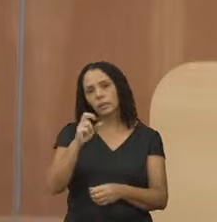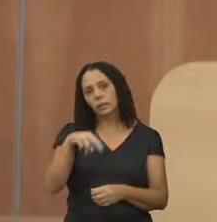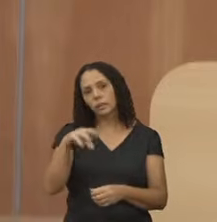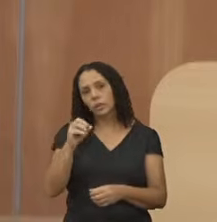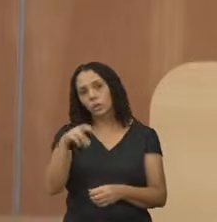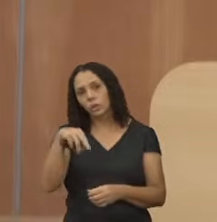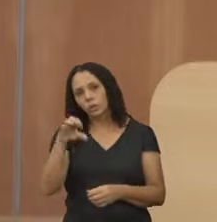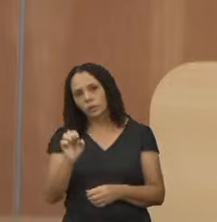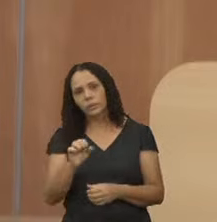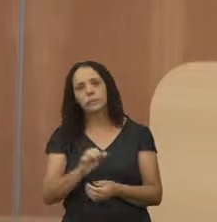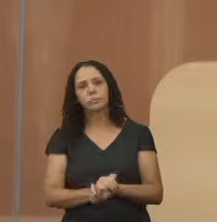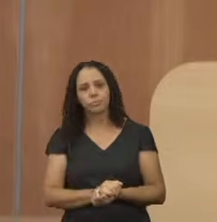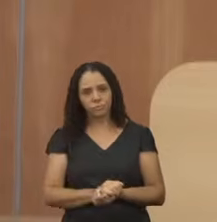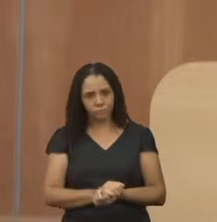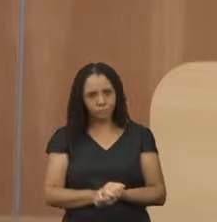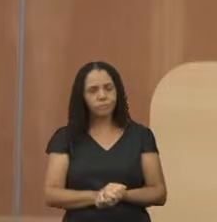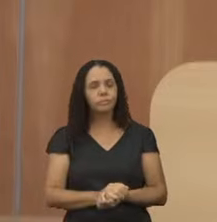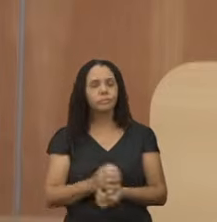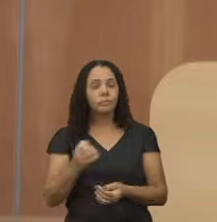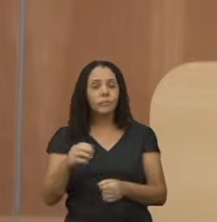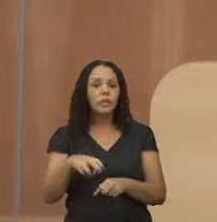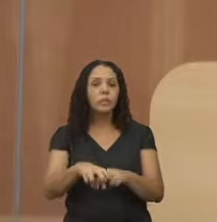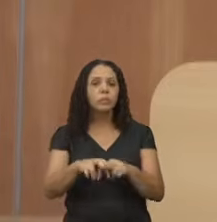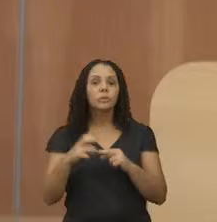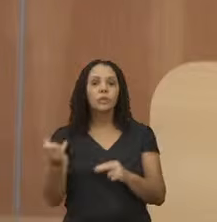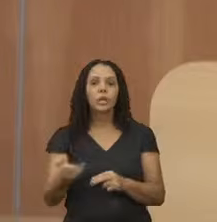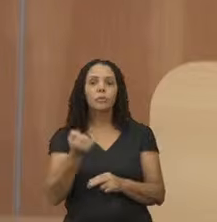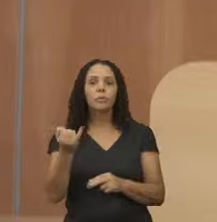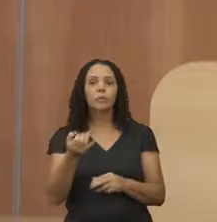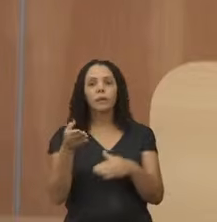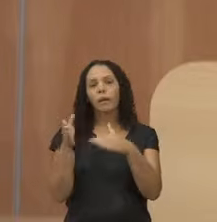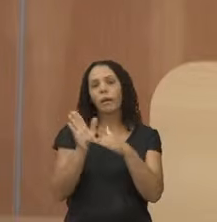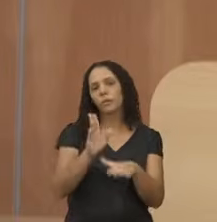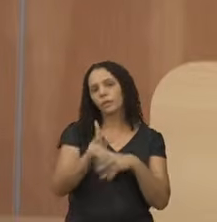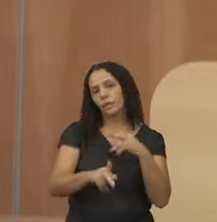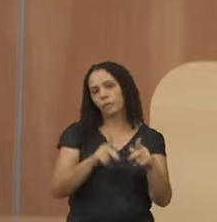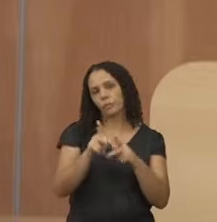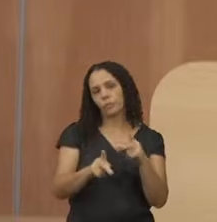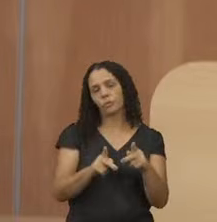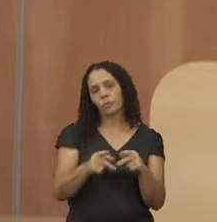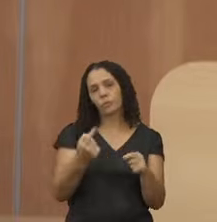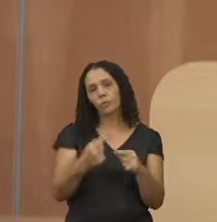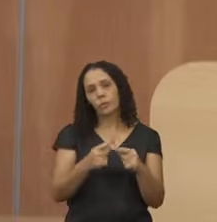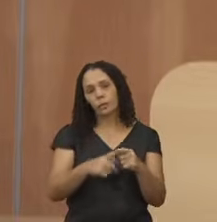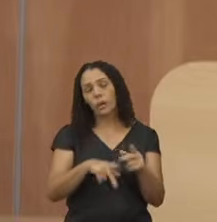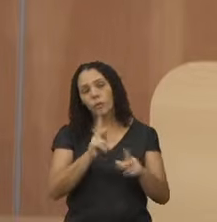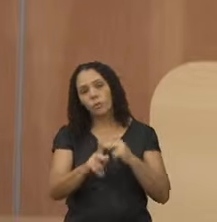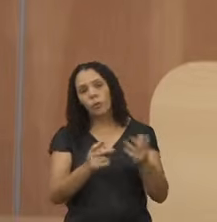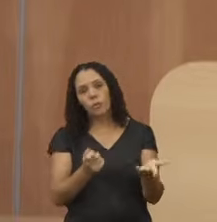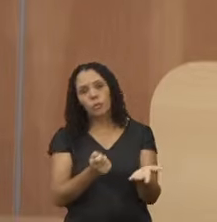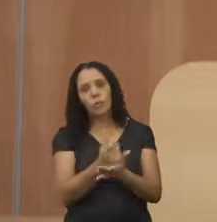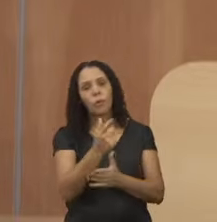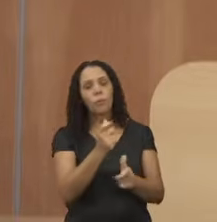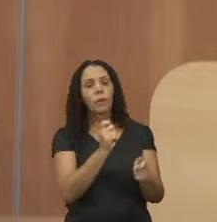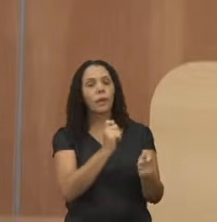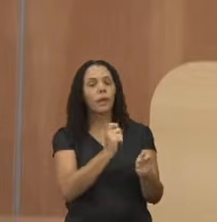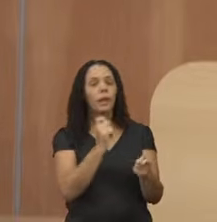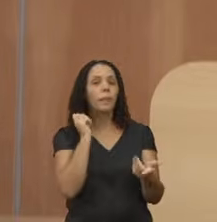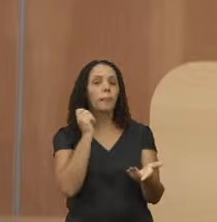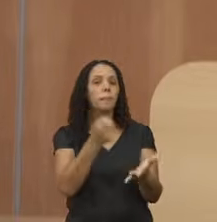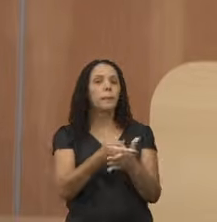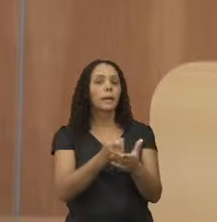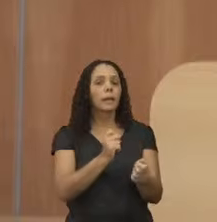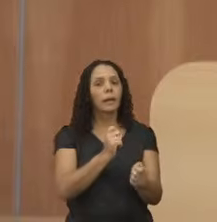população, porque ela vai pegar o dinheiro que paga suado de aluguel para comprar mais carne, para comprar mais Danone, para comprar mais roupa para os